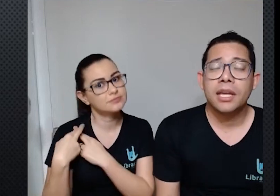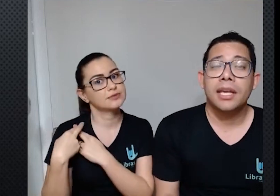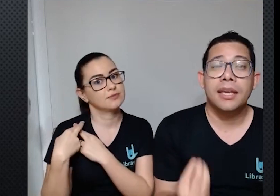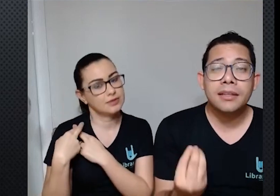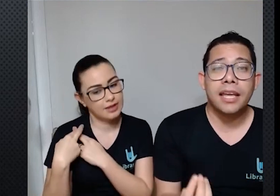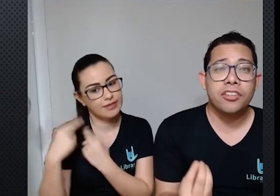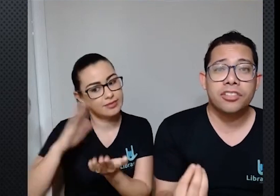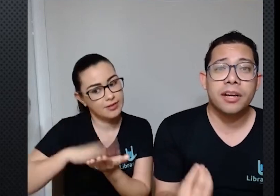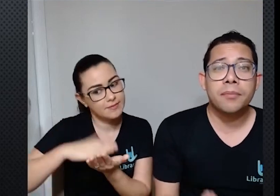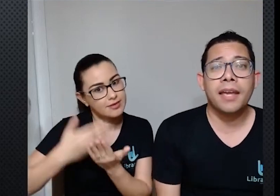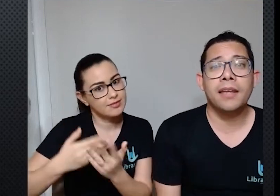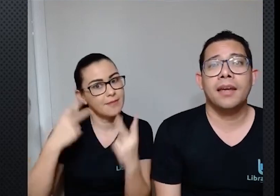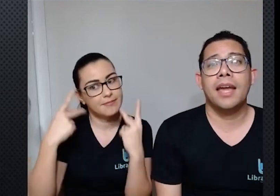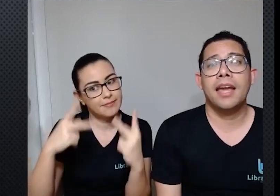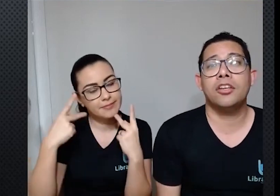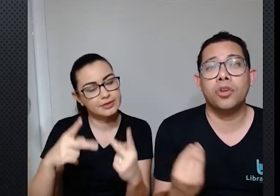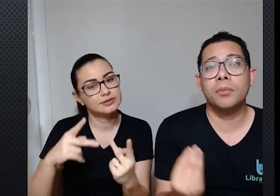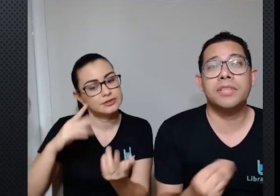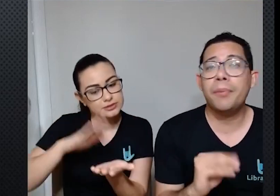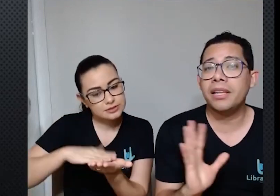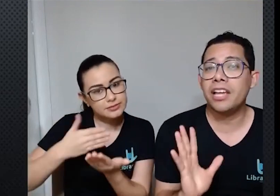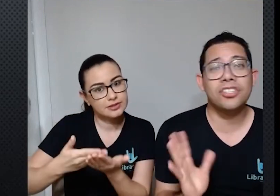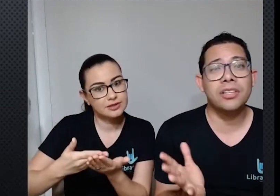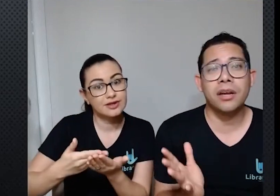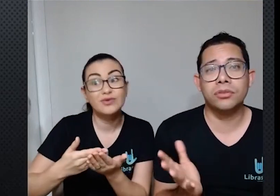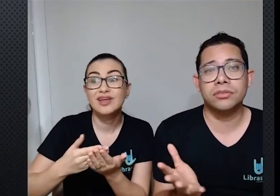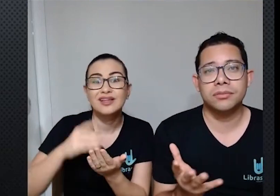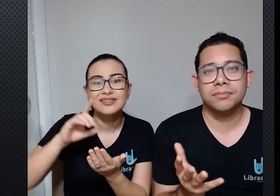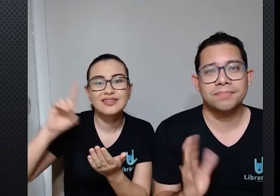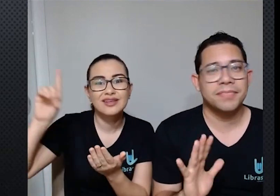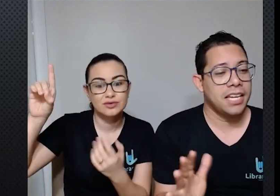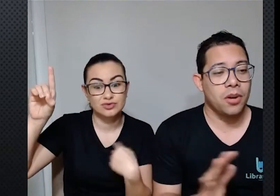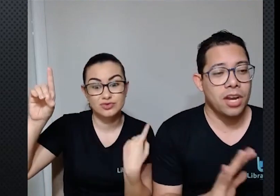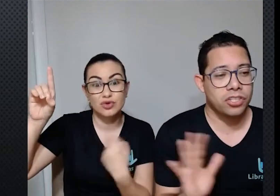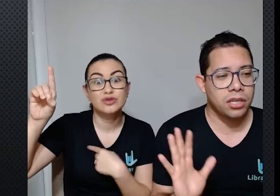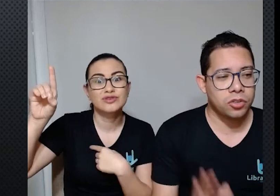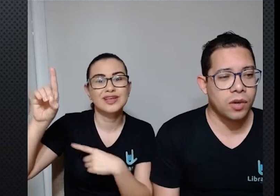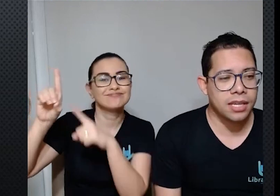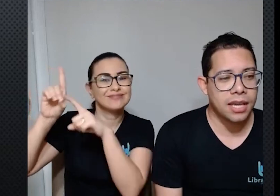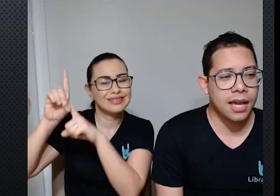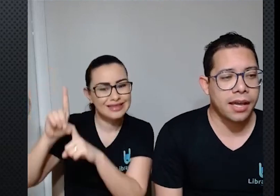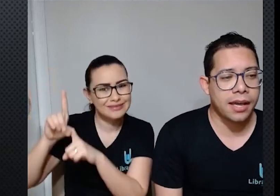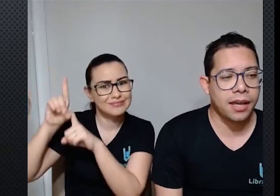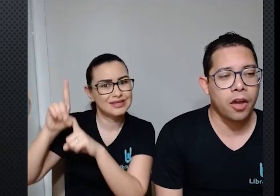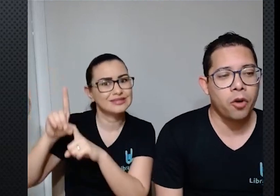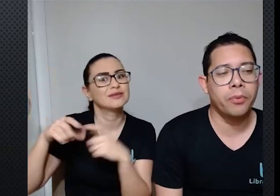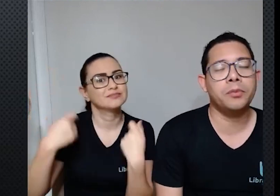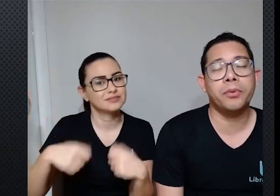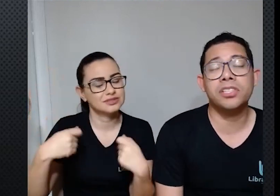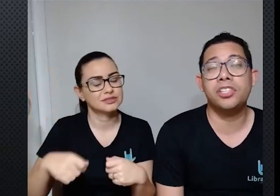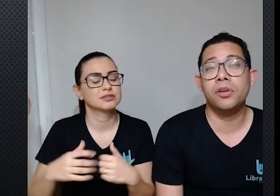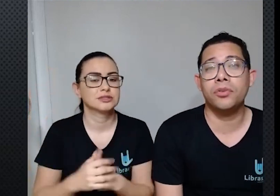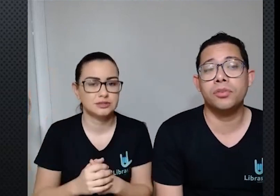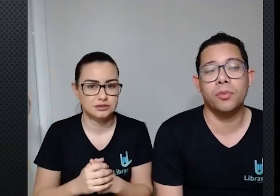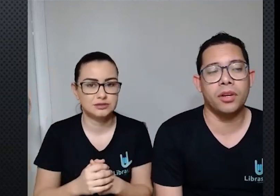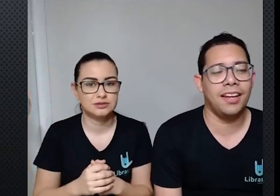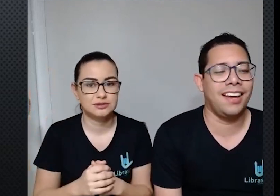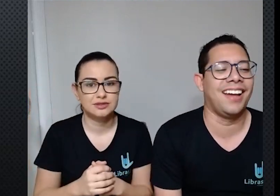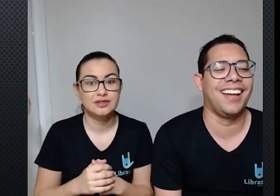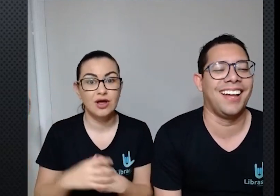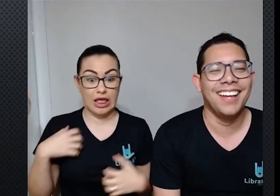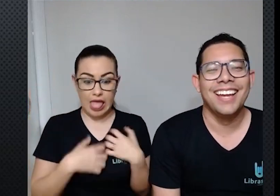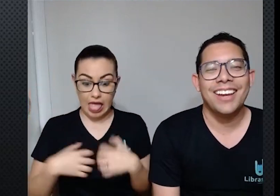peso e entende também que somos dependentes de Deus. Eu acho que isso aí é um ponto positivo, viu,